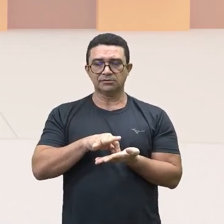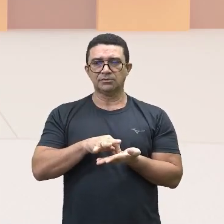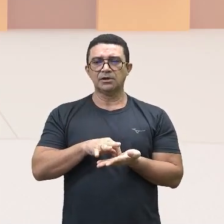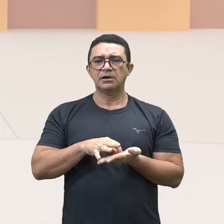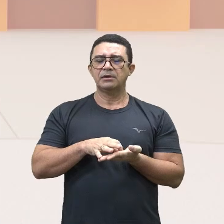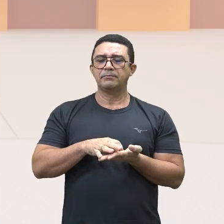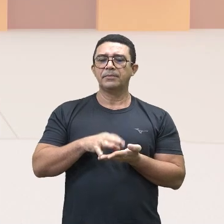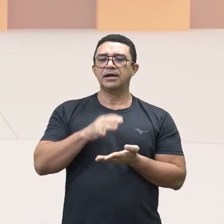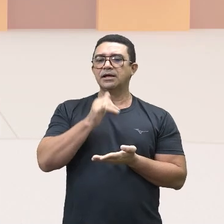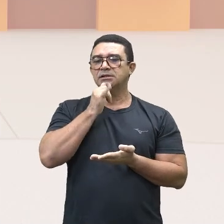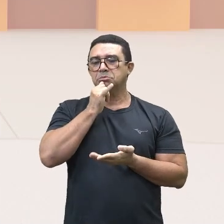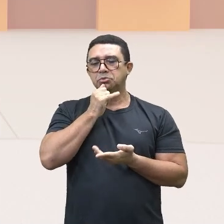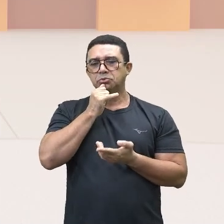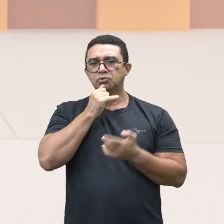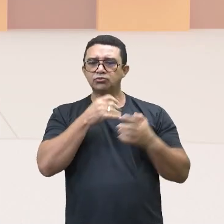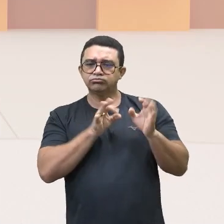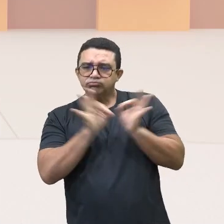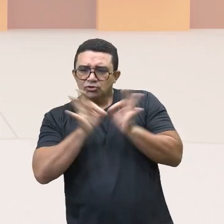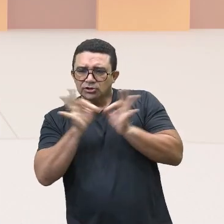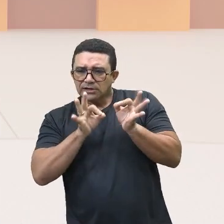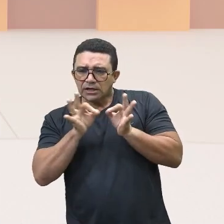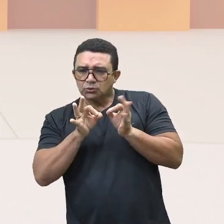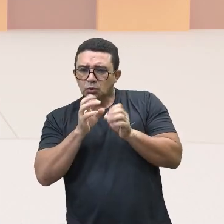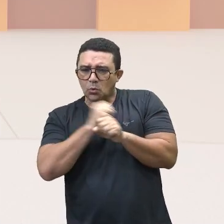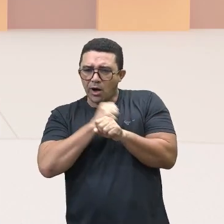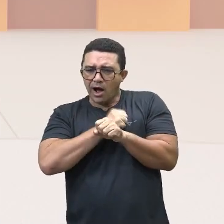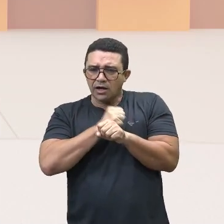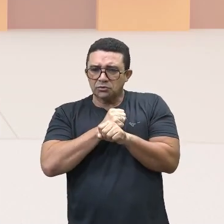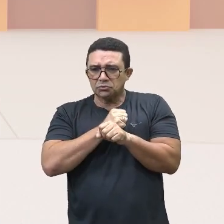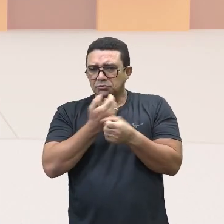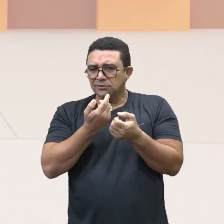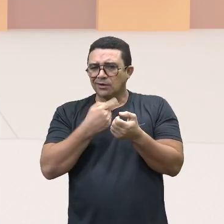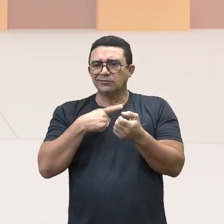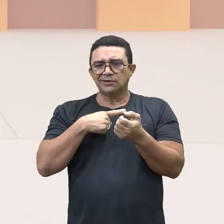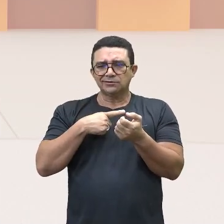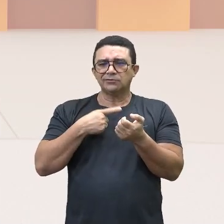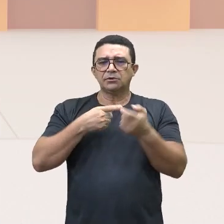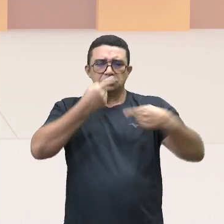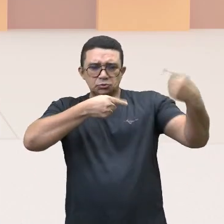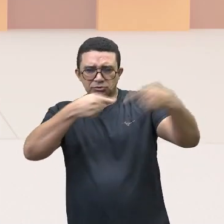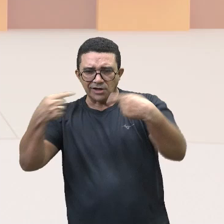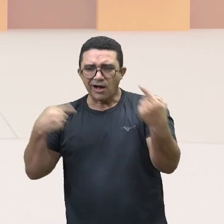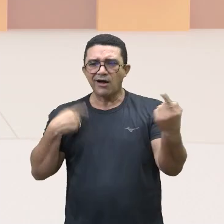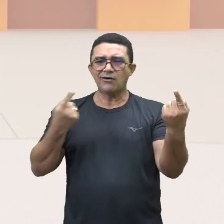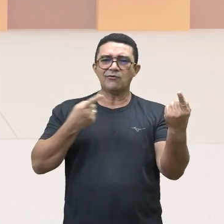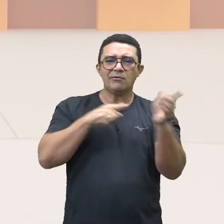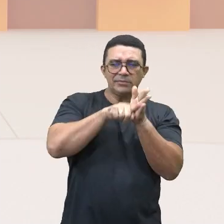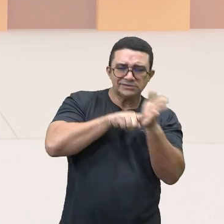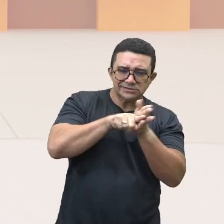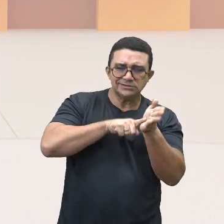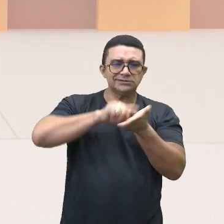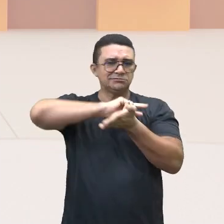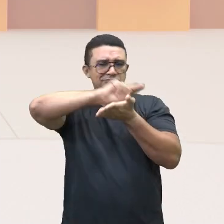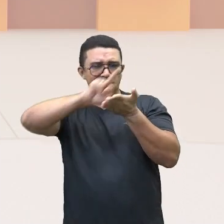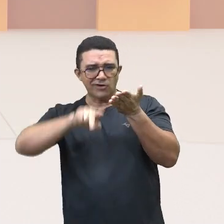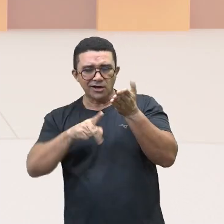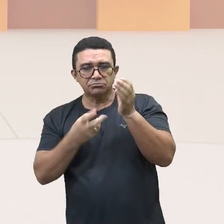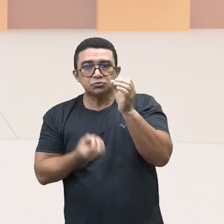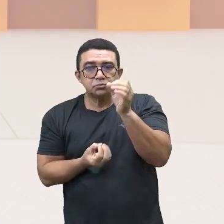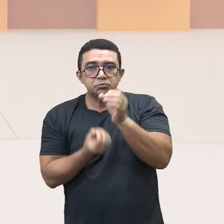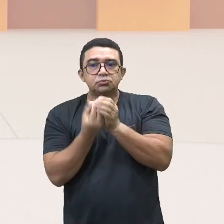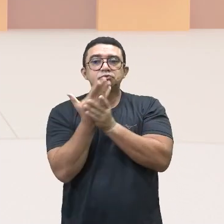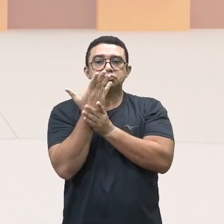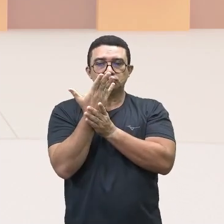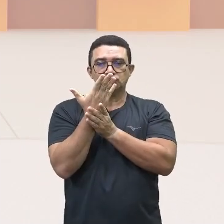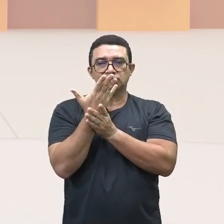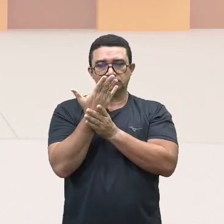no mesmo ano e colocado em prática, não. Teve todo um problema, teve estudos, teve levantamento, né, até chegar o momento de se colocar